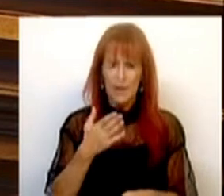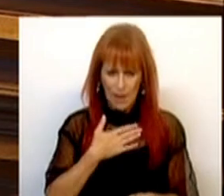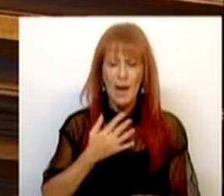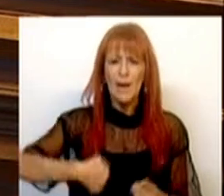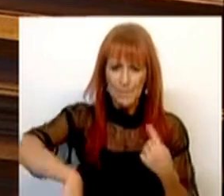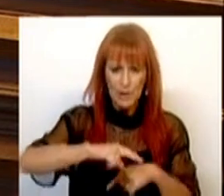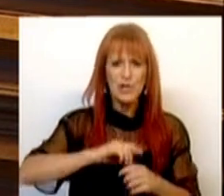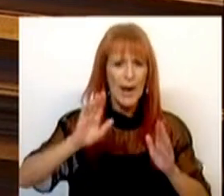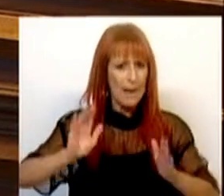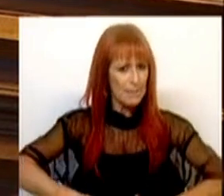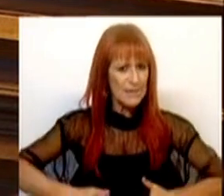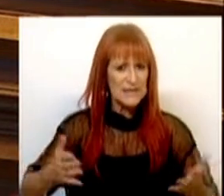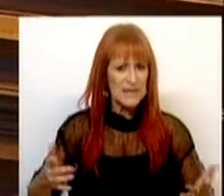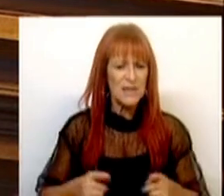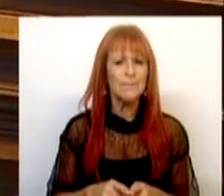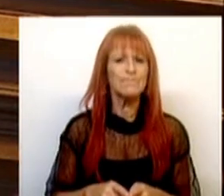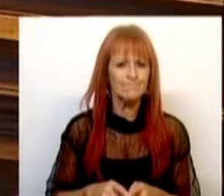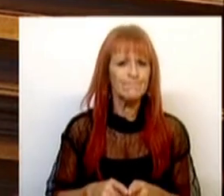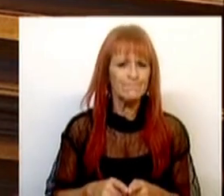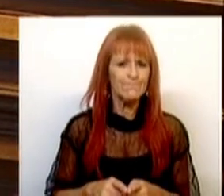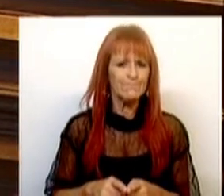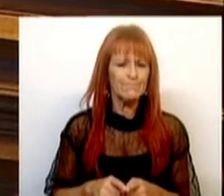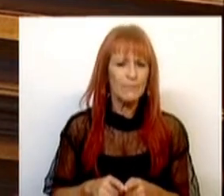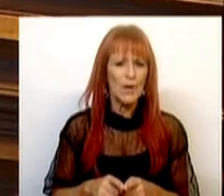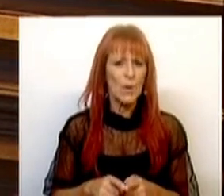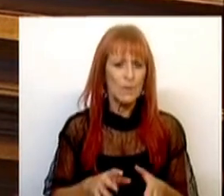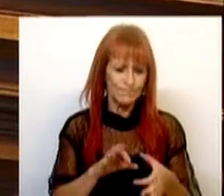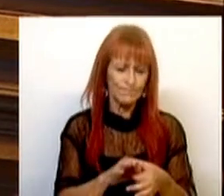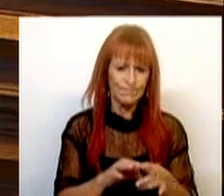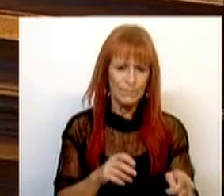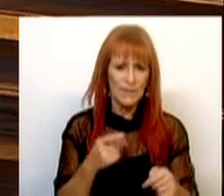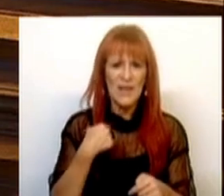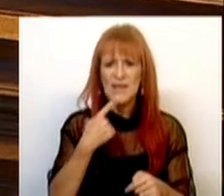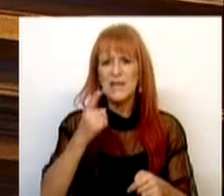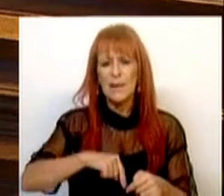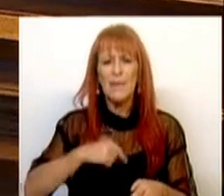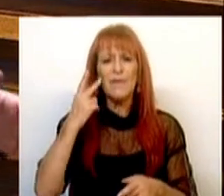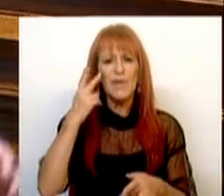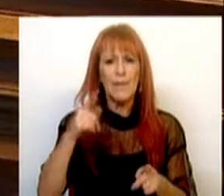nós e importa mesmo que sejam adressadas. Dizer ainda que também